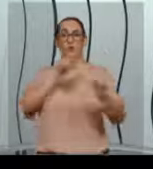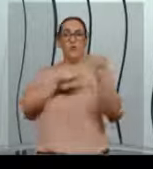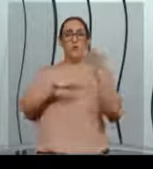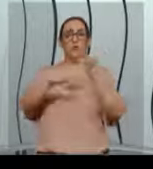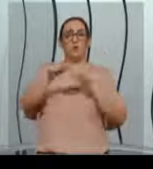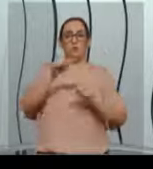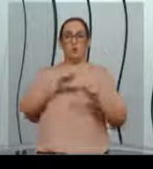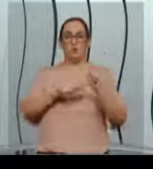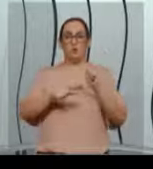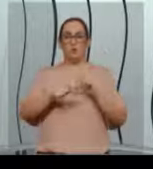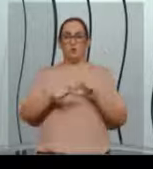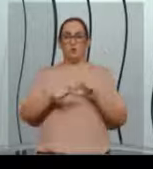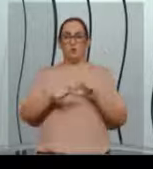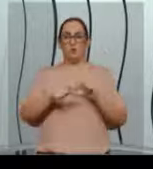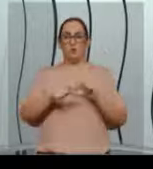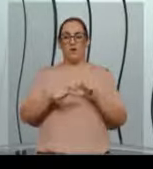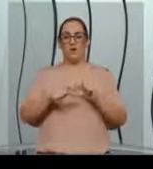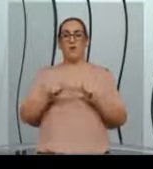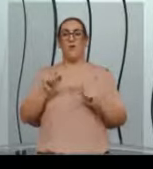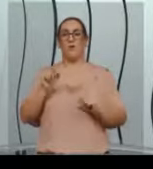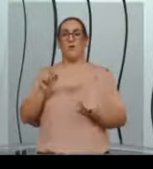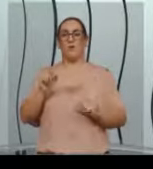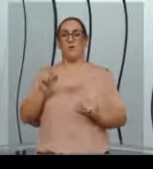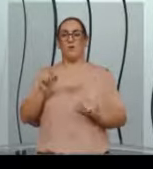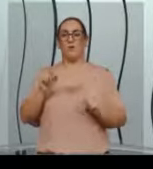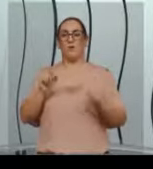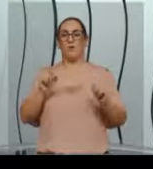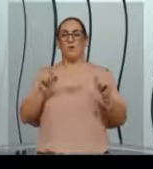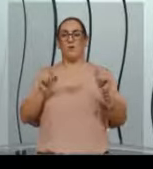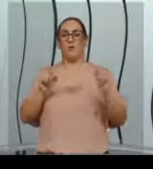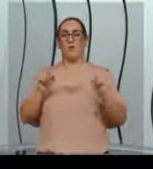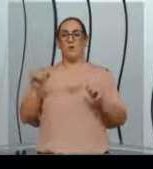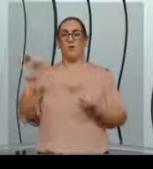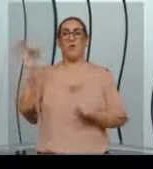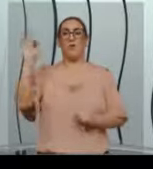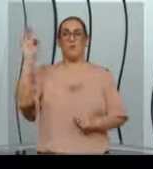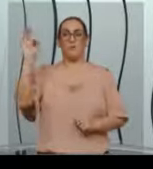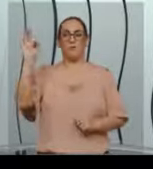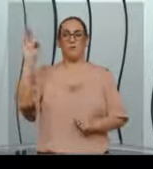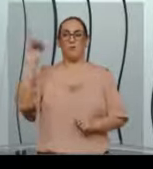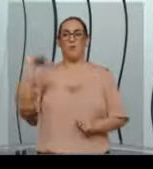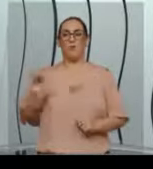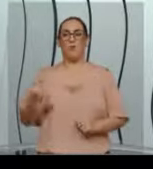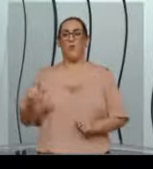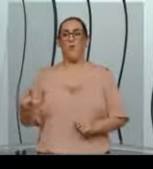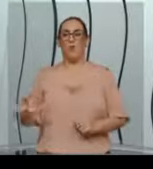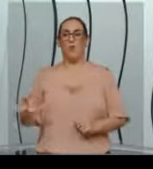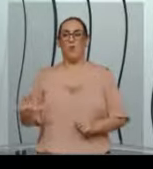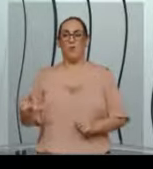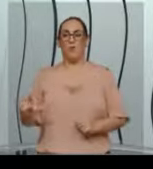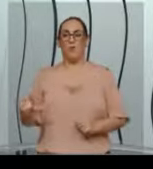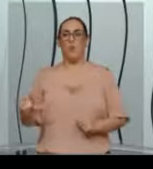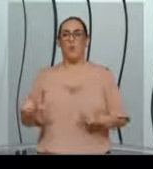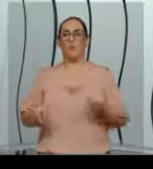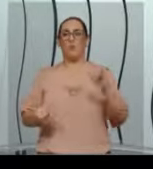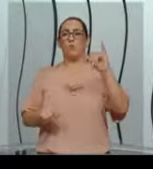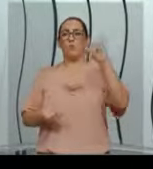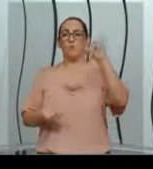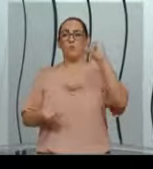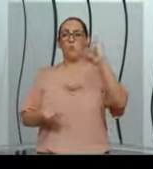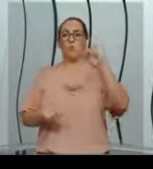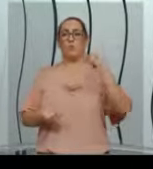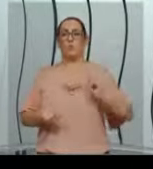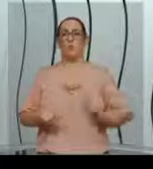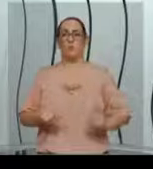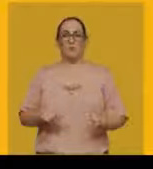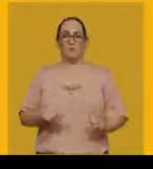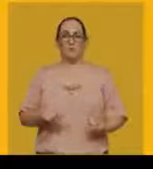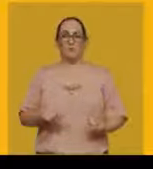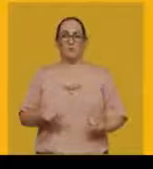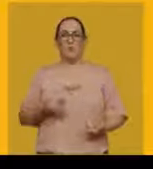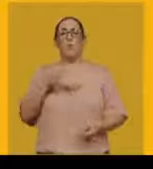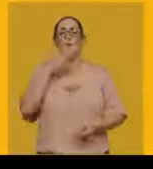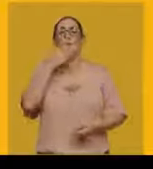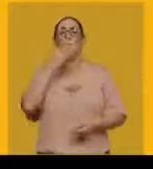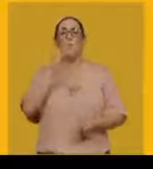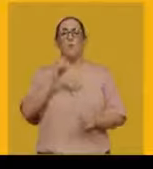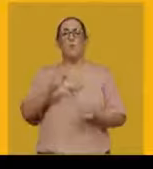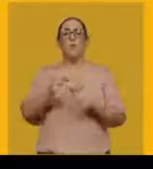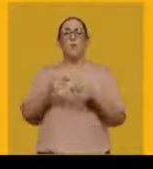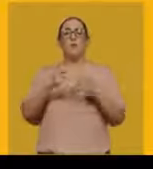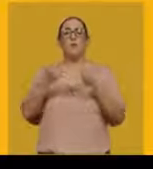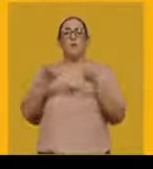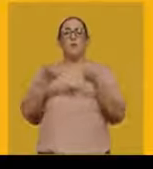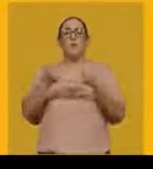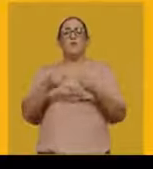diferentes. O que você deve fazer? Procurar aquele que tiver o maior número atômico. Então, aqui na primeira